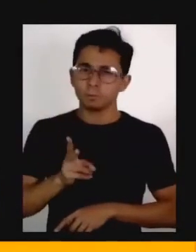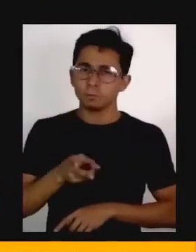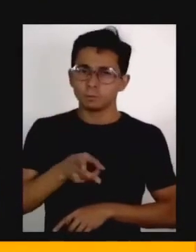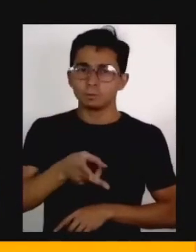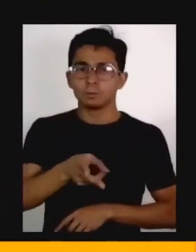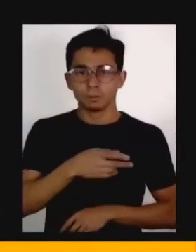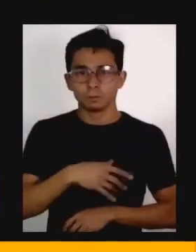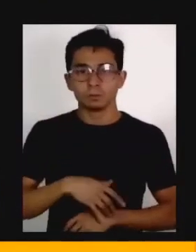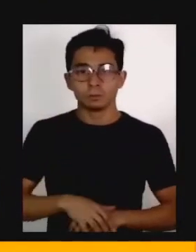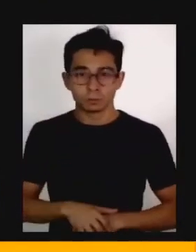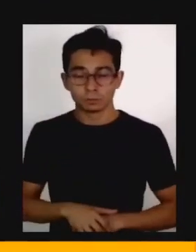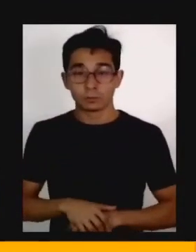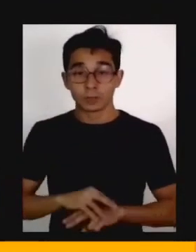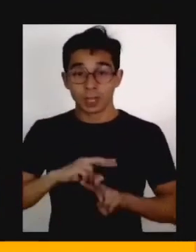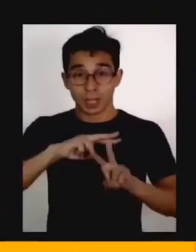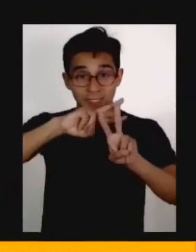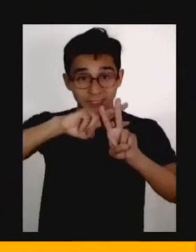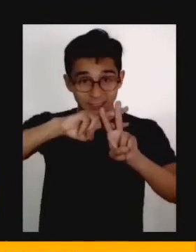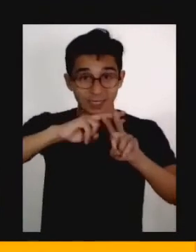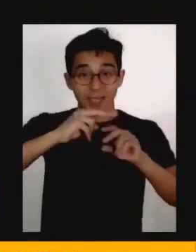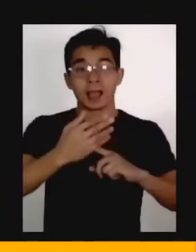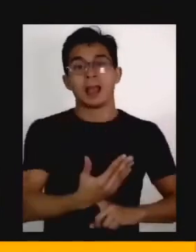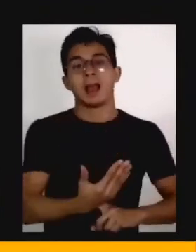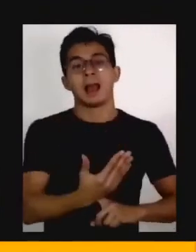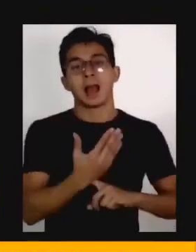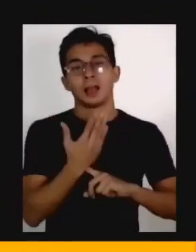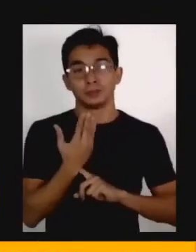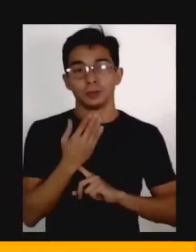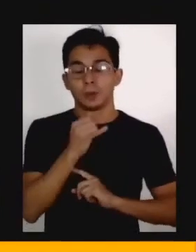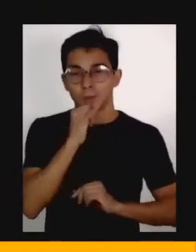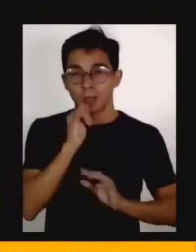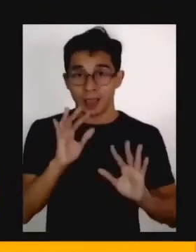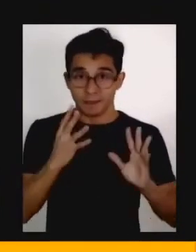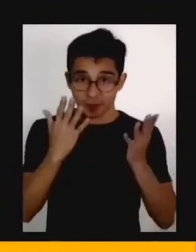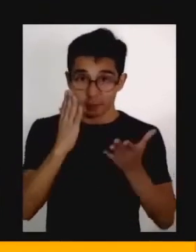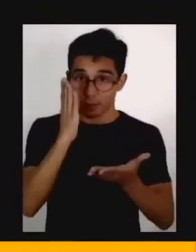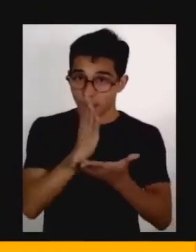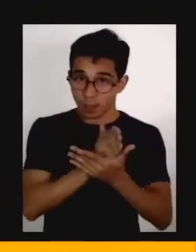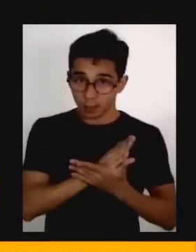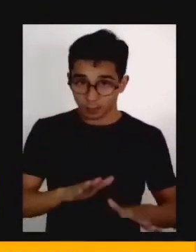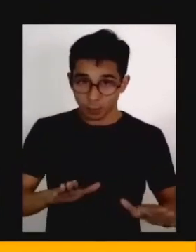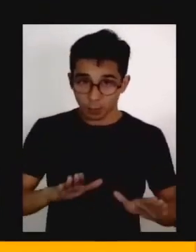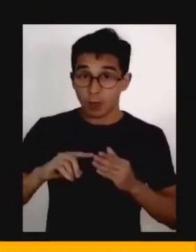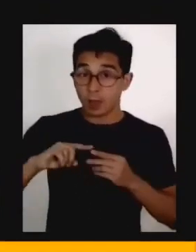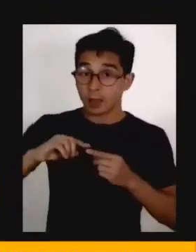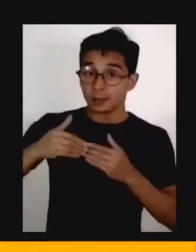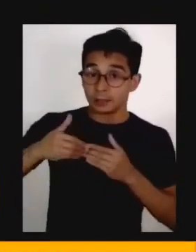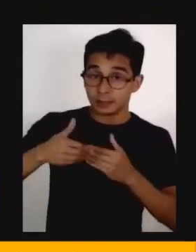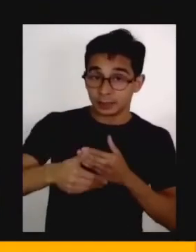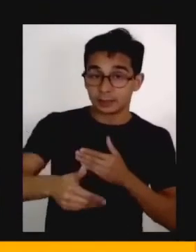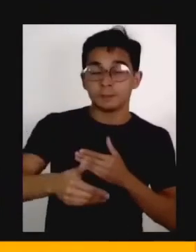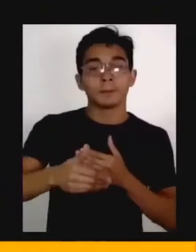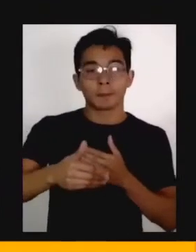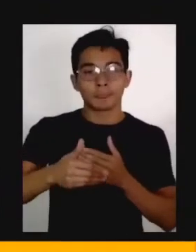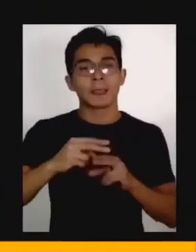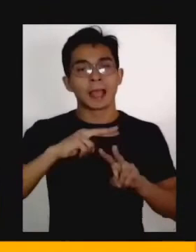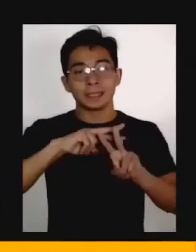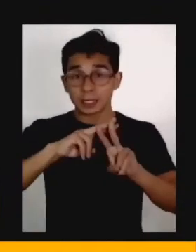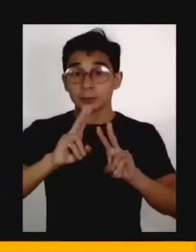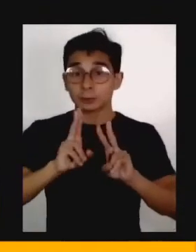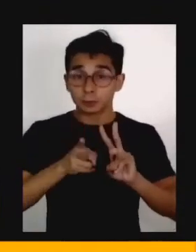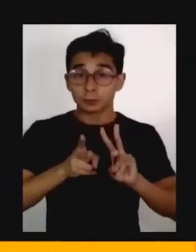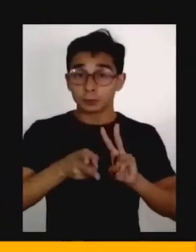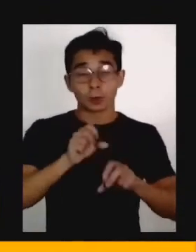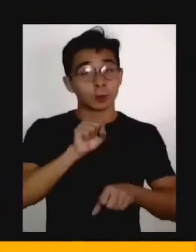muito a gente no pós-evento, porque as pessoas que estavam interessadas e começaram a seguir